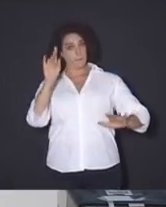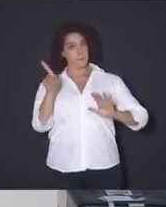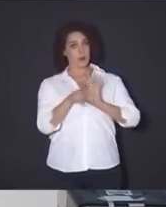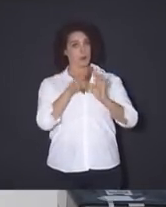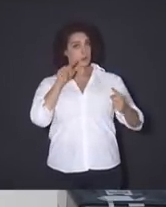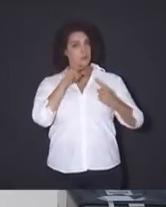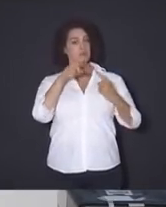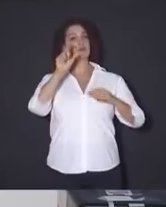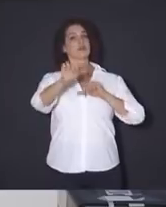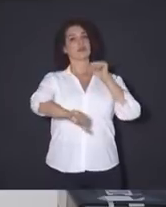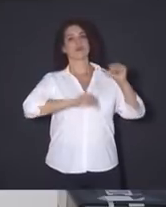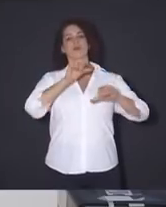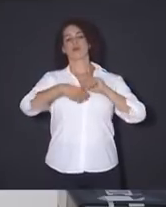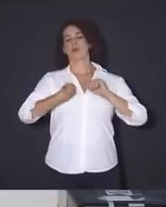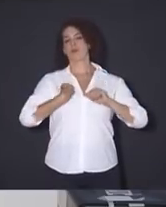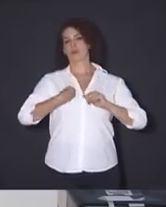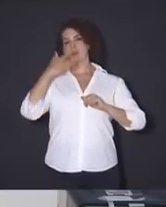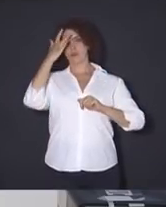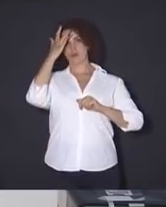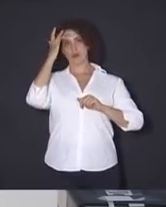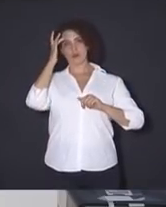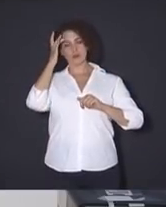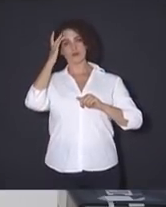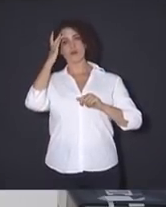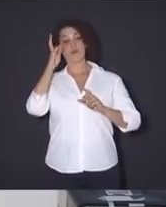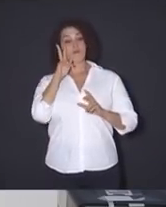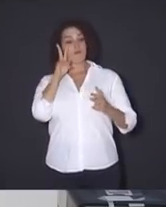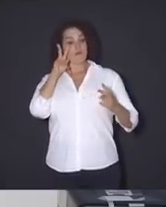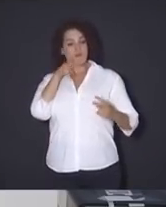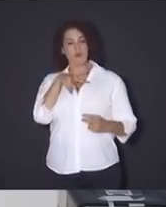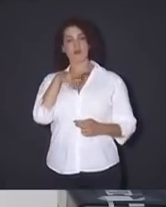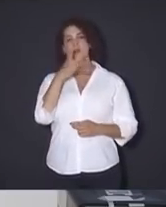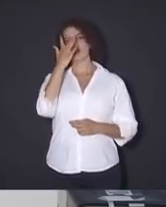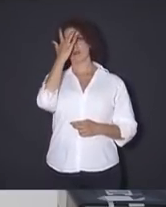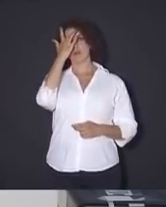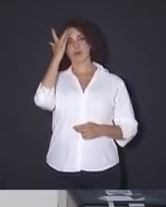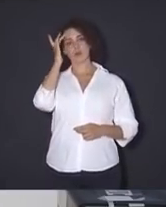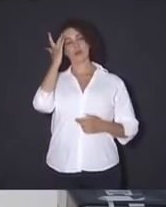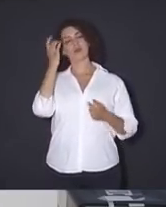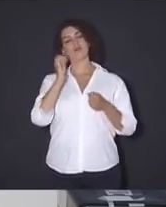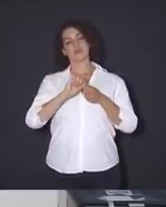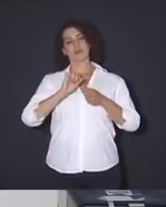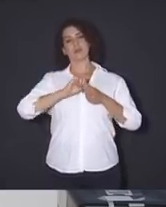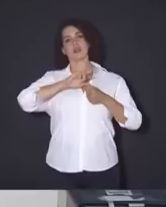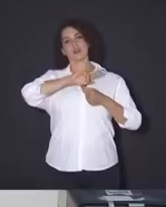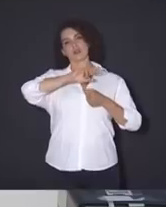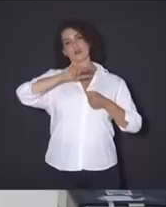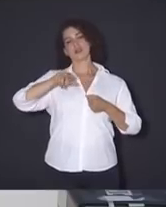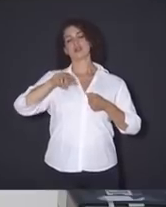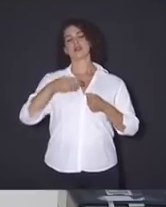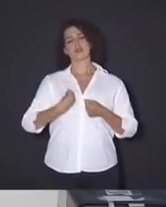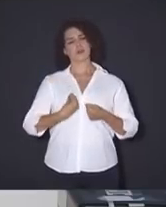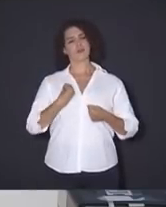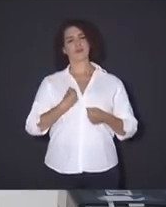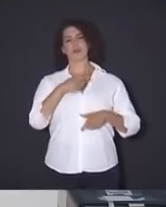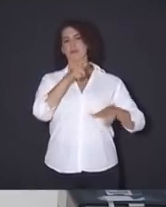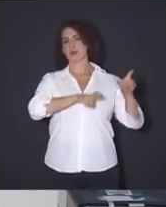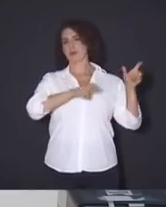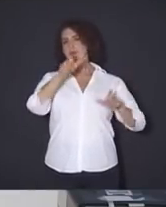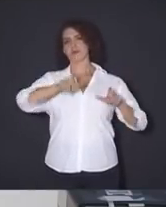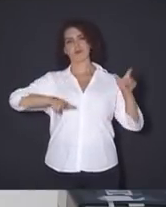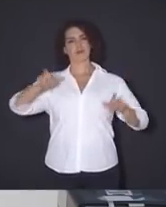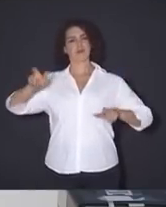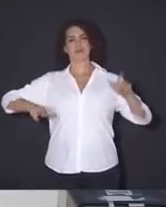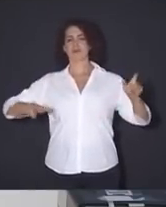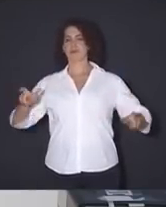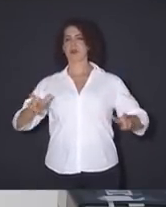acima de tudo sem se importar com as pessoas que fez a diferença na vida de muita gente né e foi